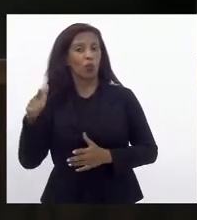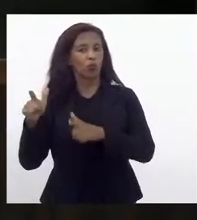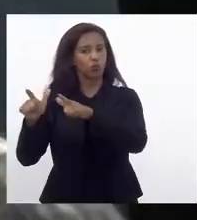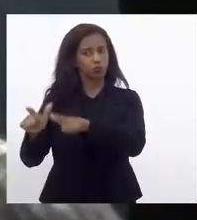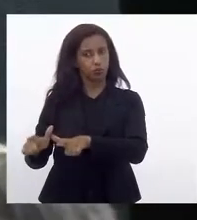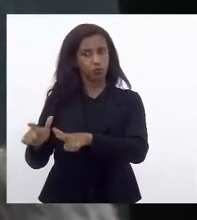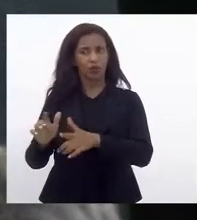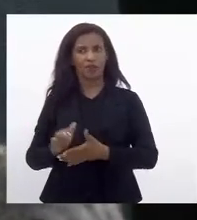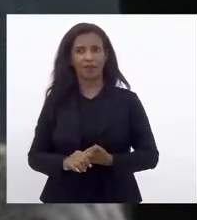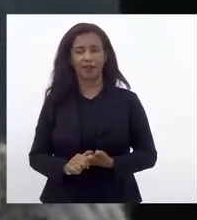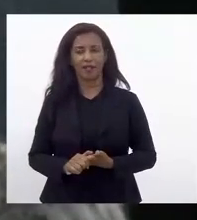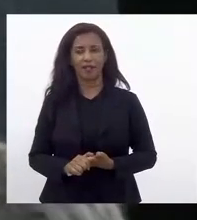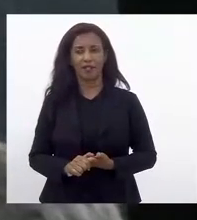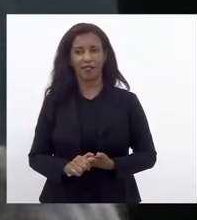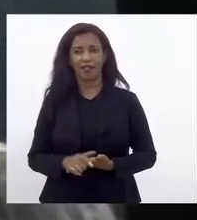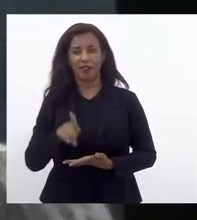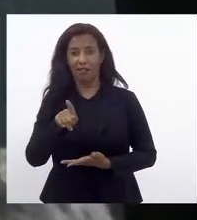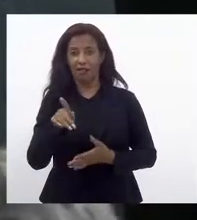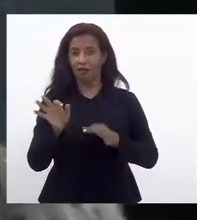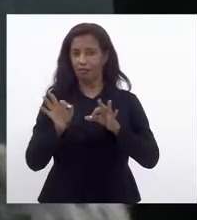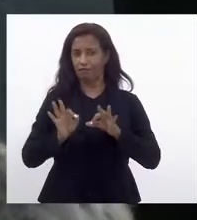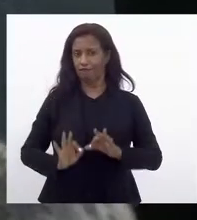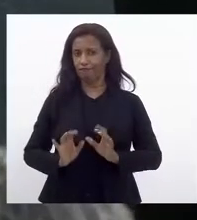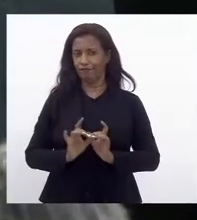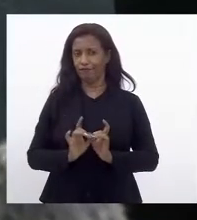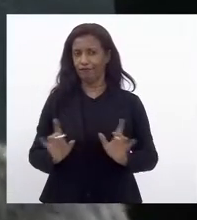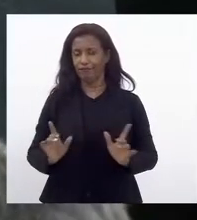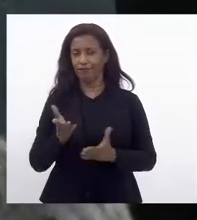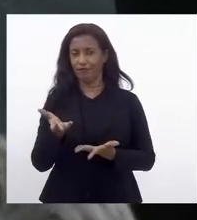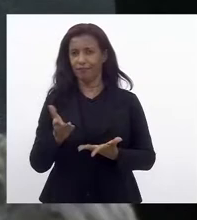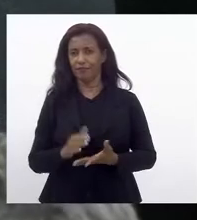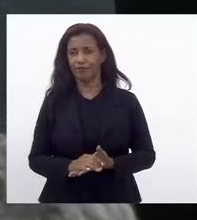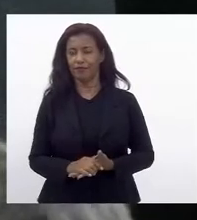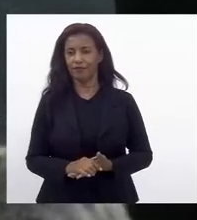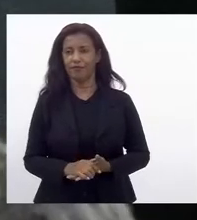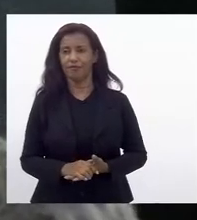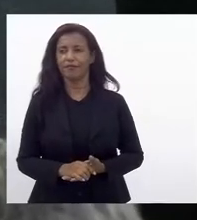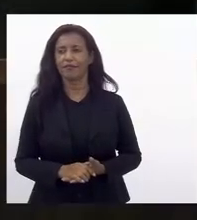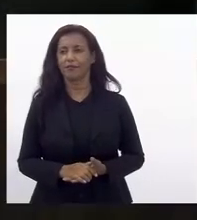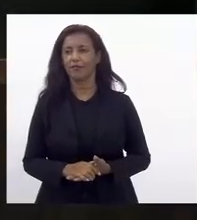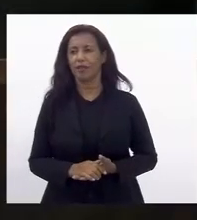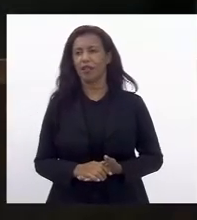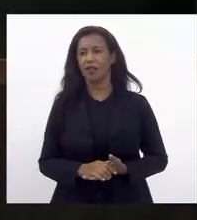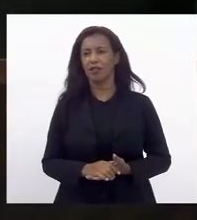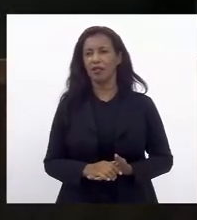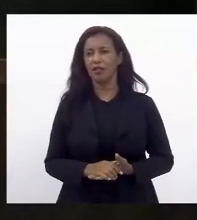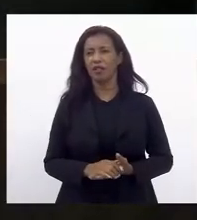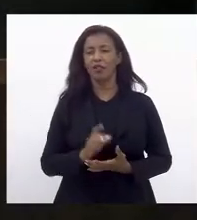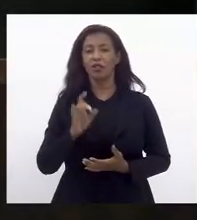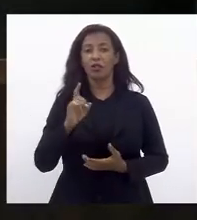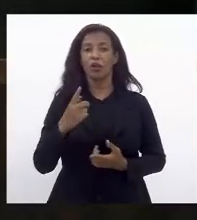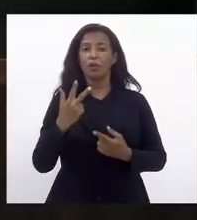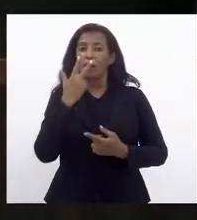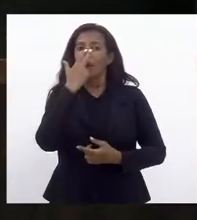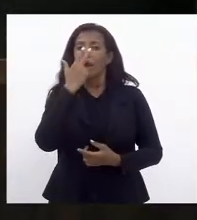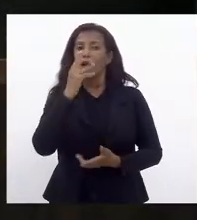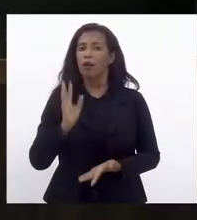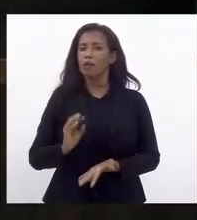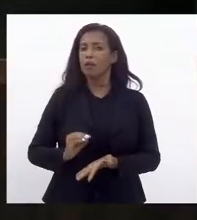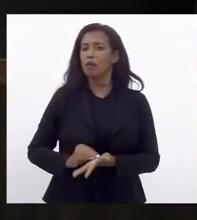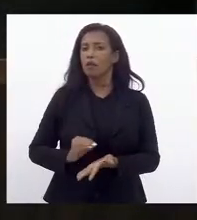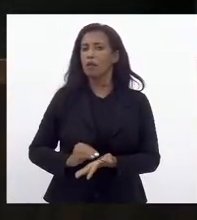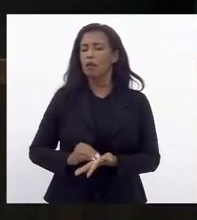Isso, o senhor, Vossa Excelência, está perfeita, democrático, então, igual Vossa Excelência, não existe. Então, é só porque fica aparecendo que falta